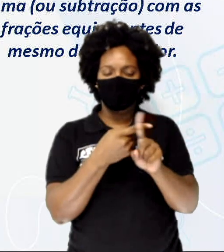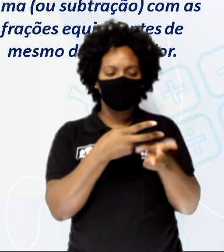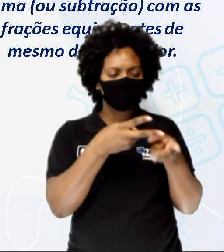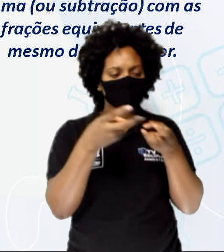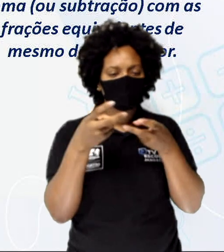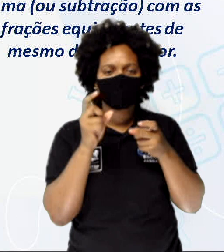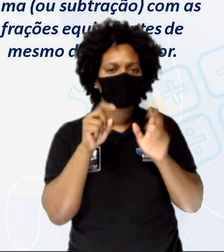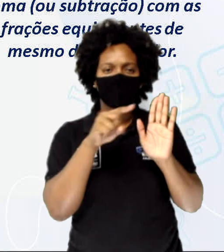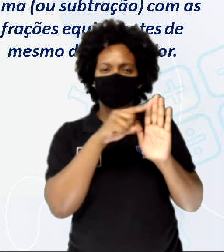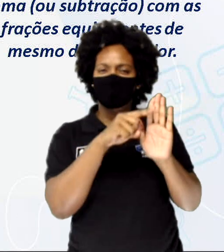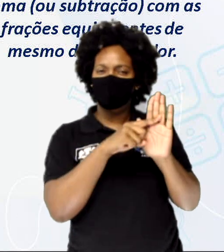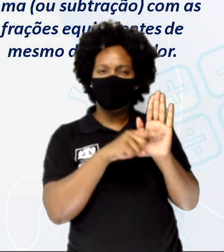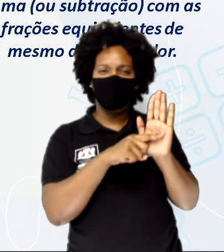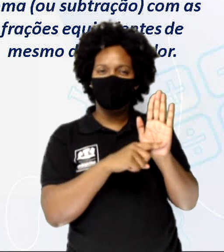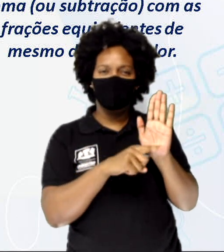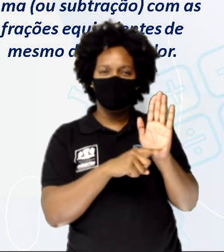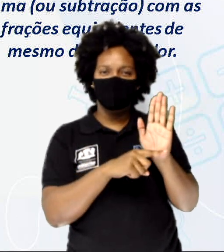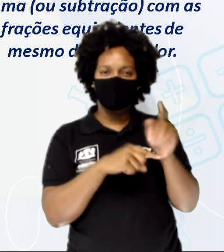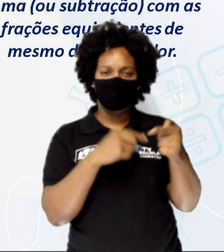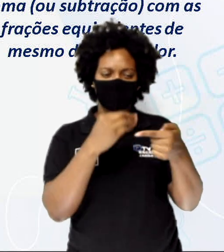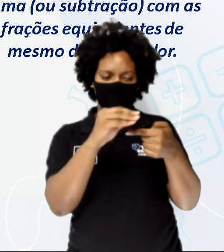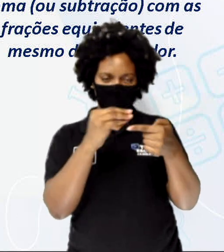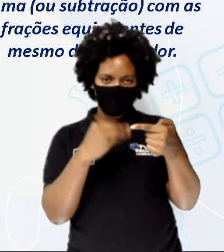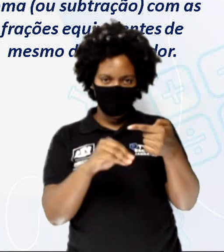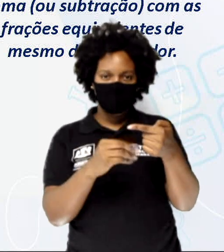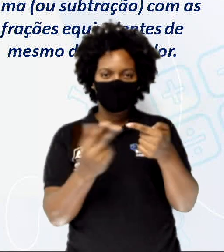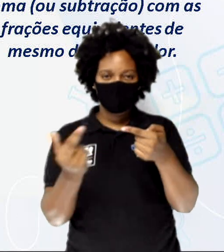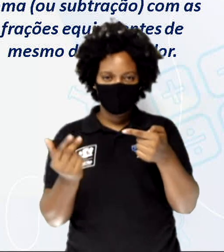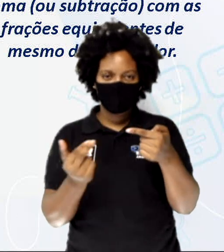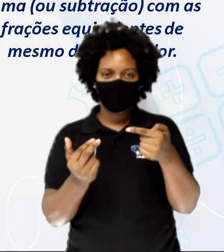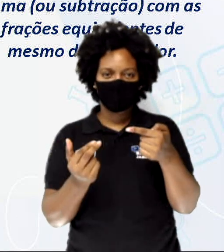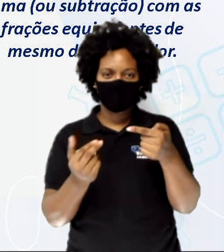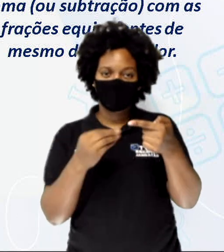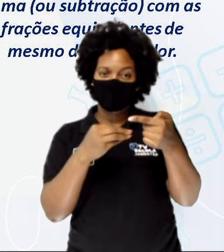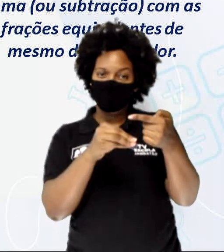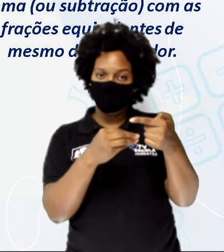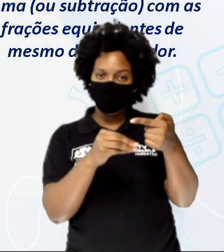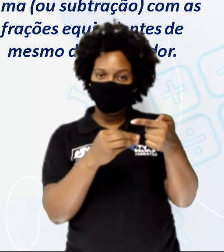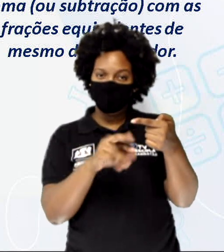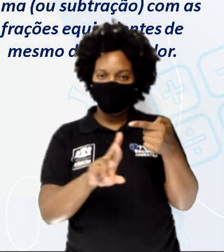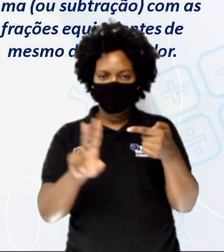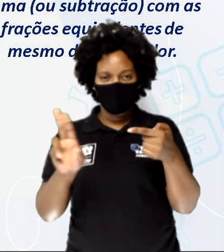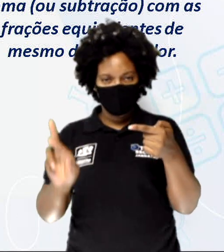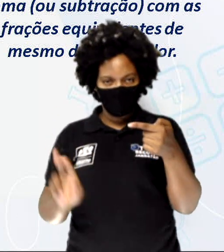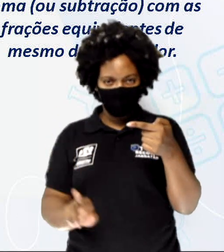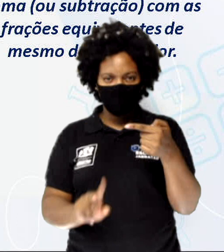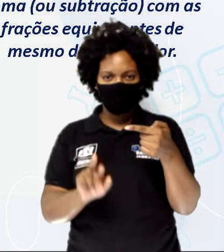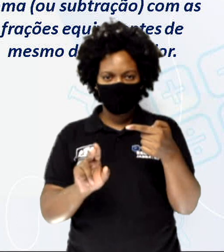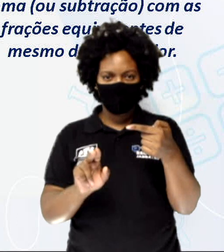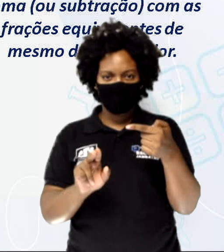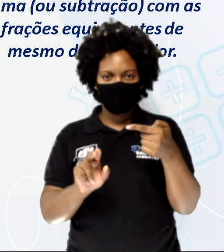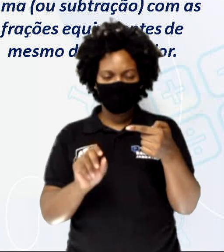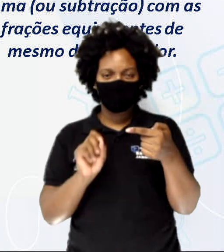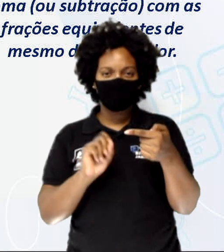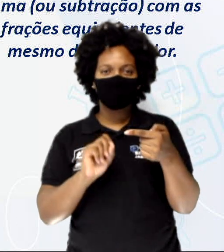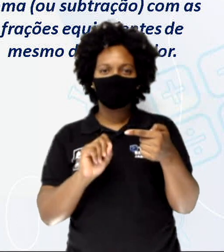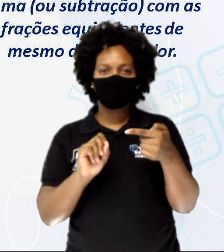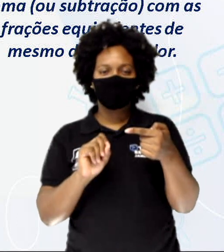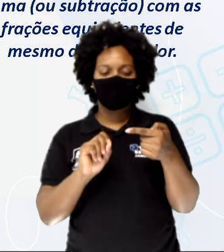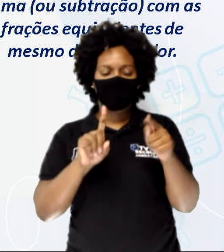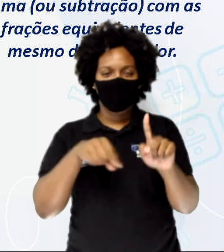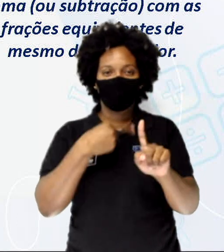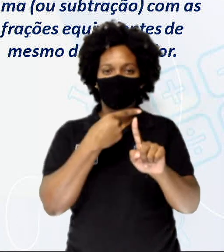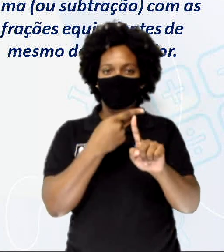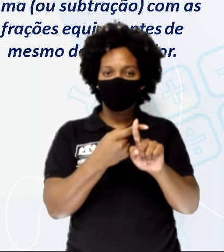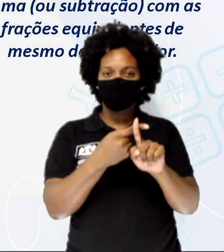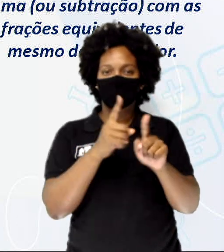a regrinha da fração equivalente, ó. Quando os denominadores são diferentes, realizamos a soma ou